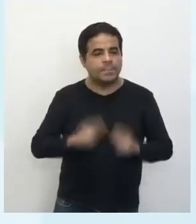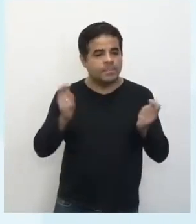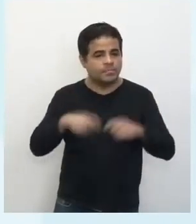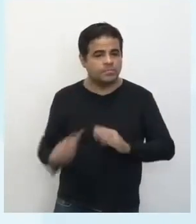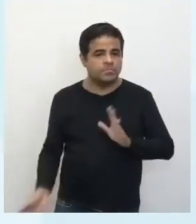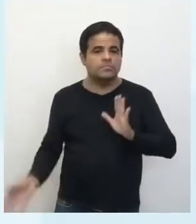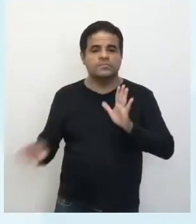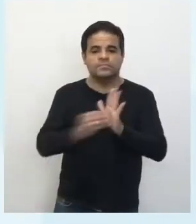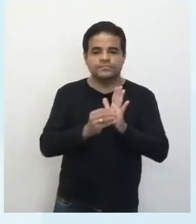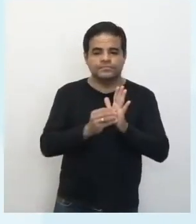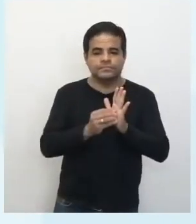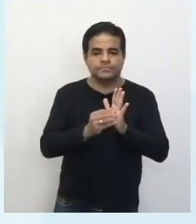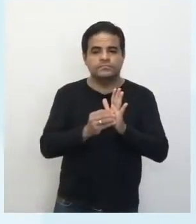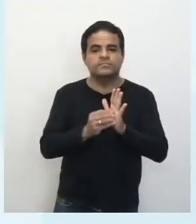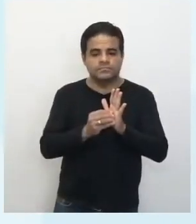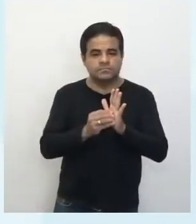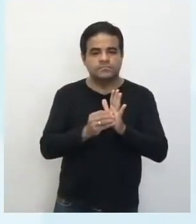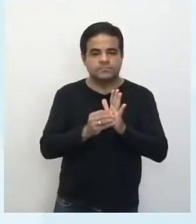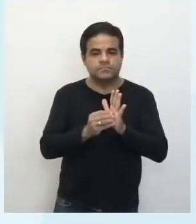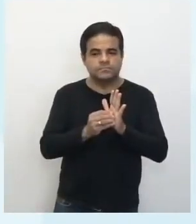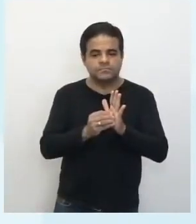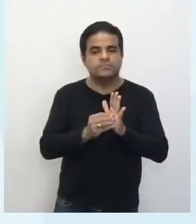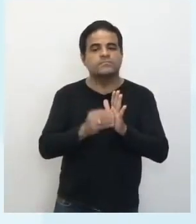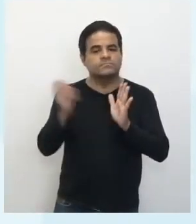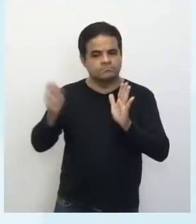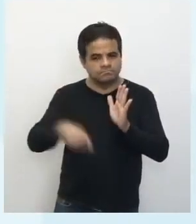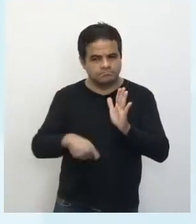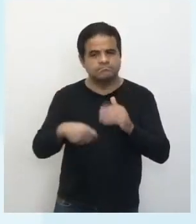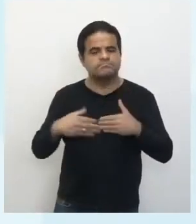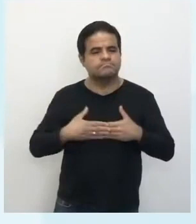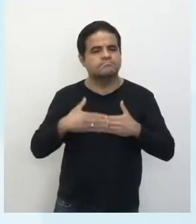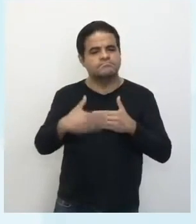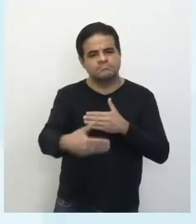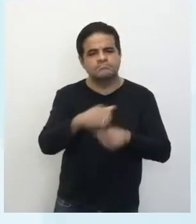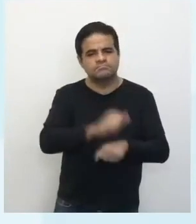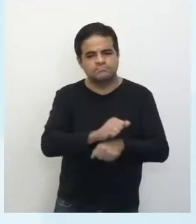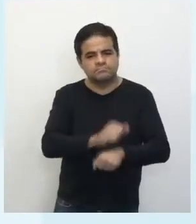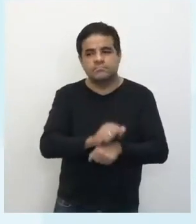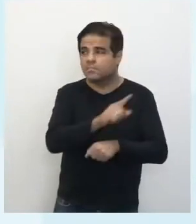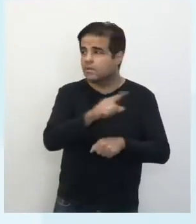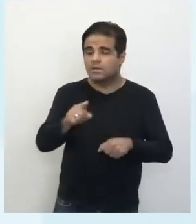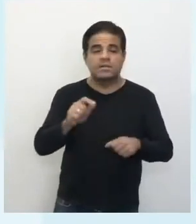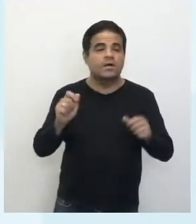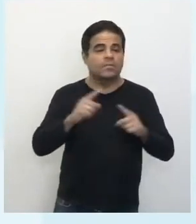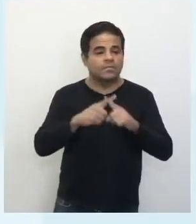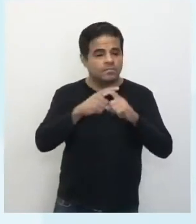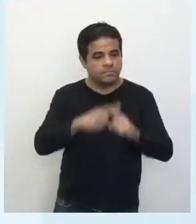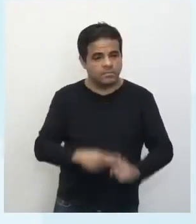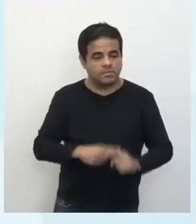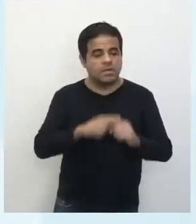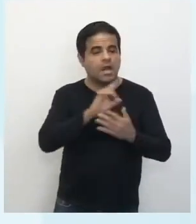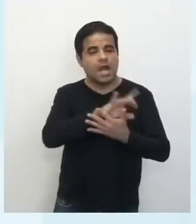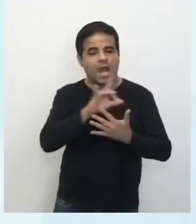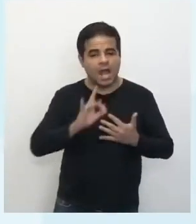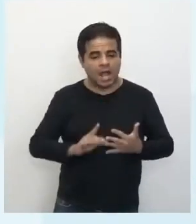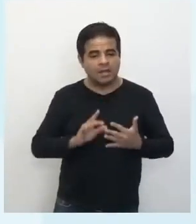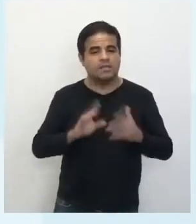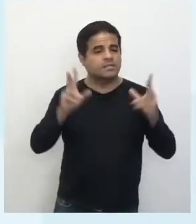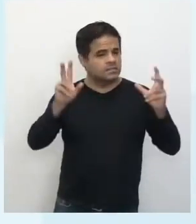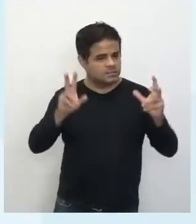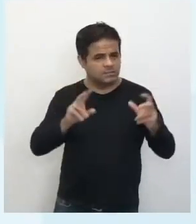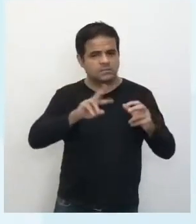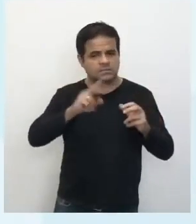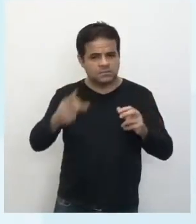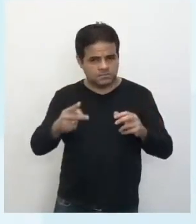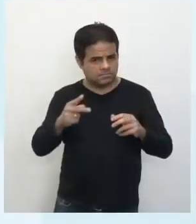aplicar propriedade distributiva ou você pode armar a continha. De todo jeito, você tem que multiplicar cada termo daqui por